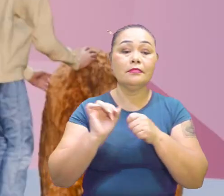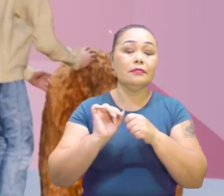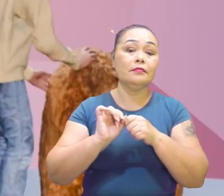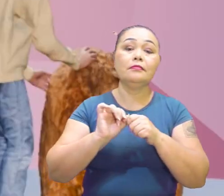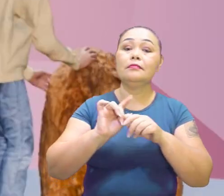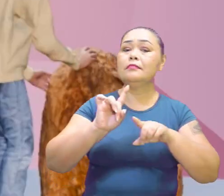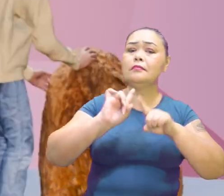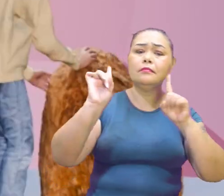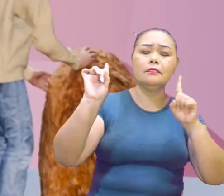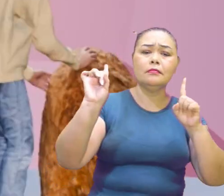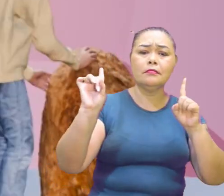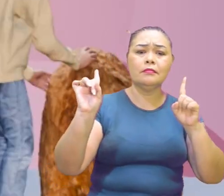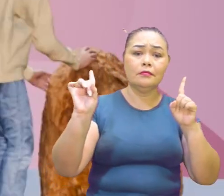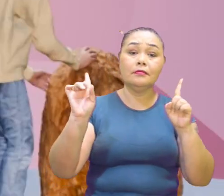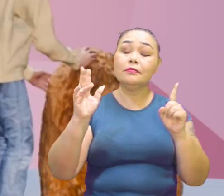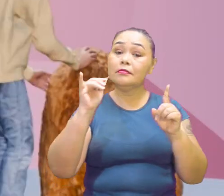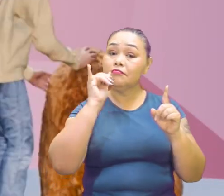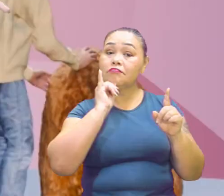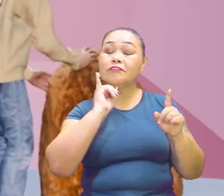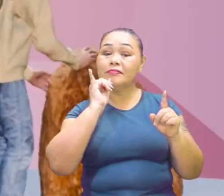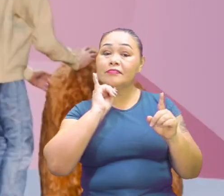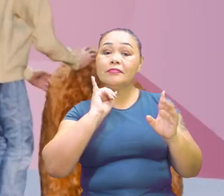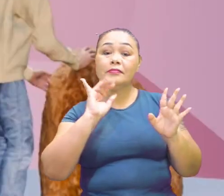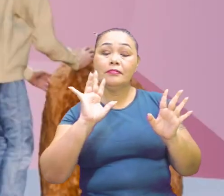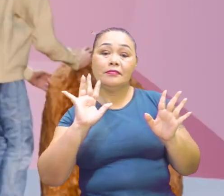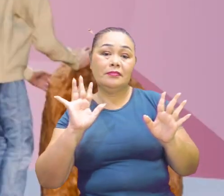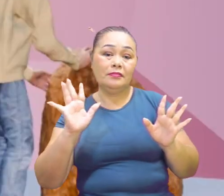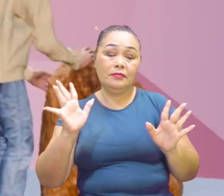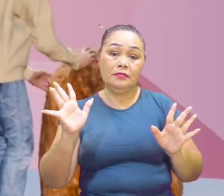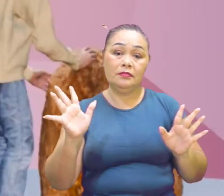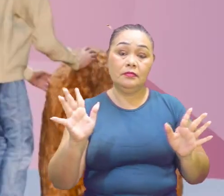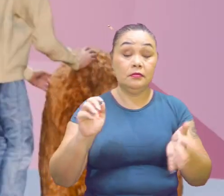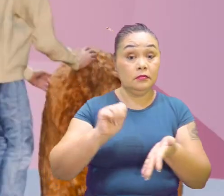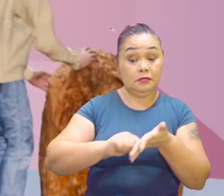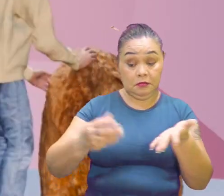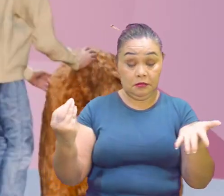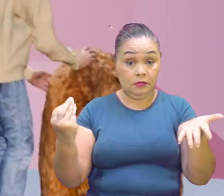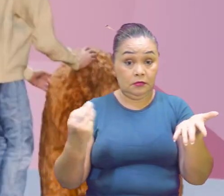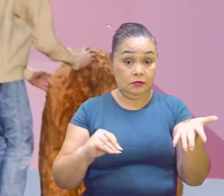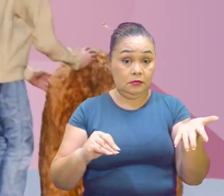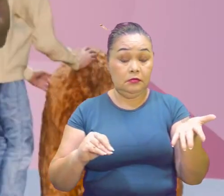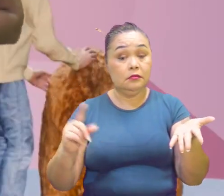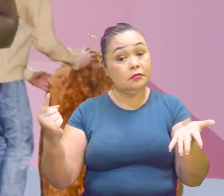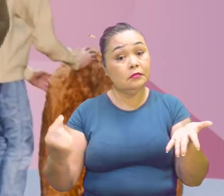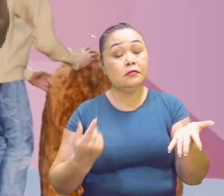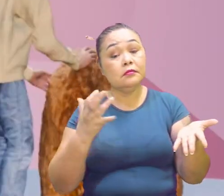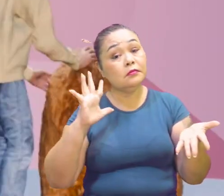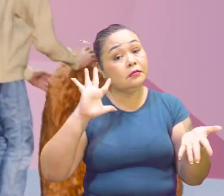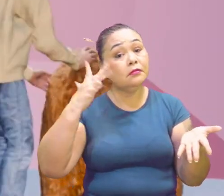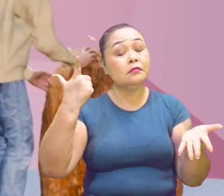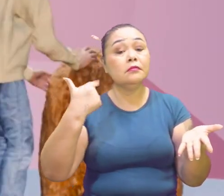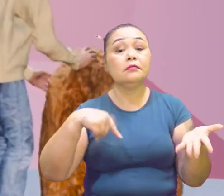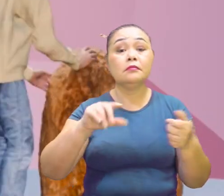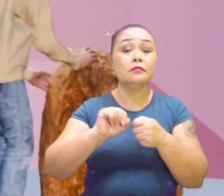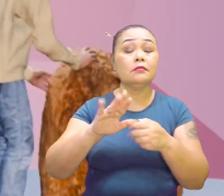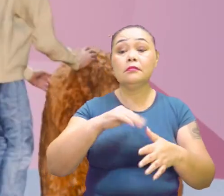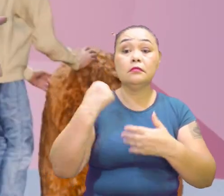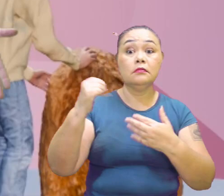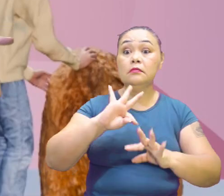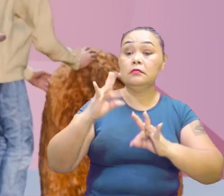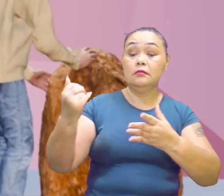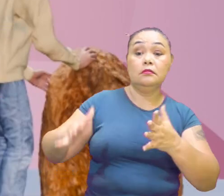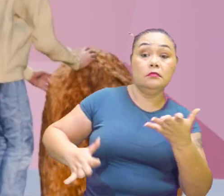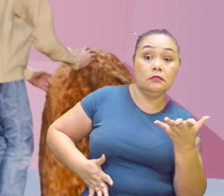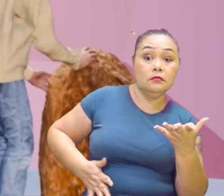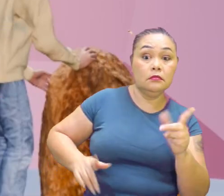acabar com os bandidos. Um exemplo, os bandidos. Aí eu vou colocar na minha intervenção. Uma das soluções seria matar todos